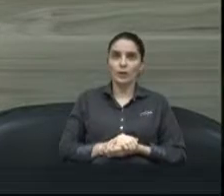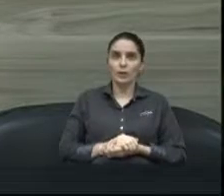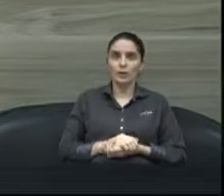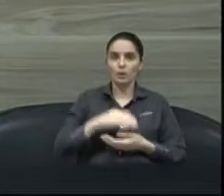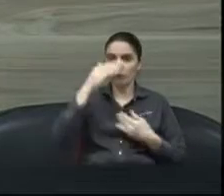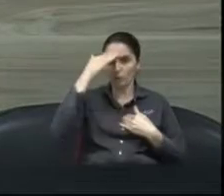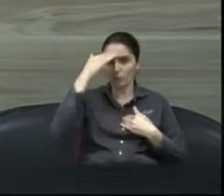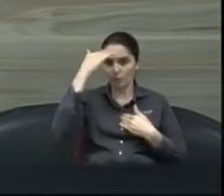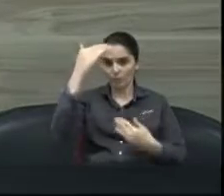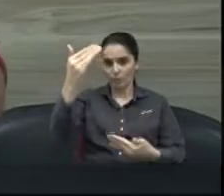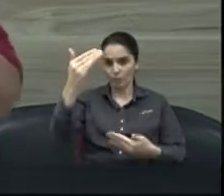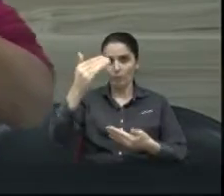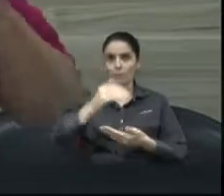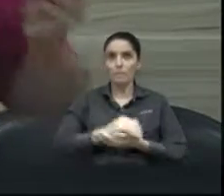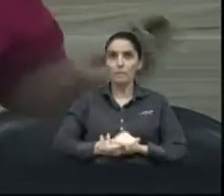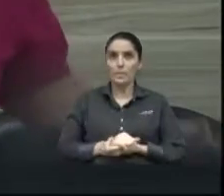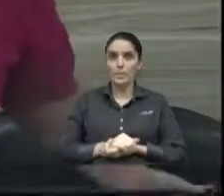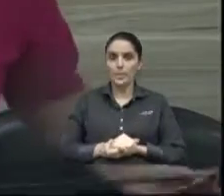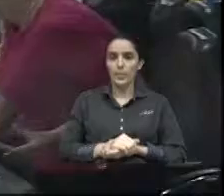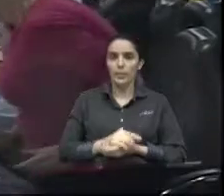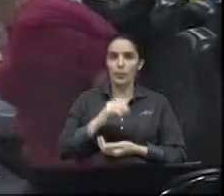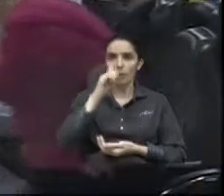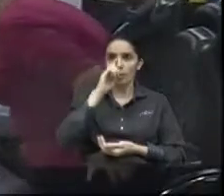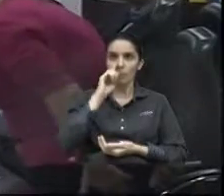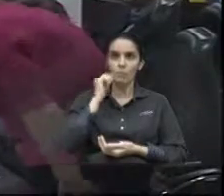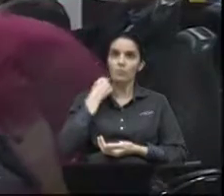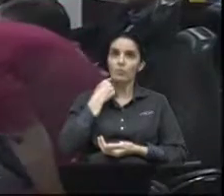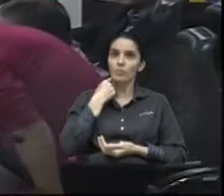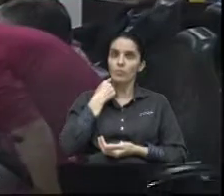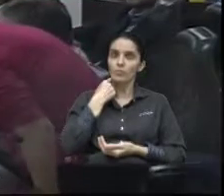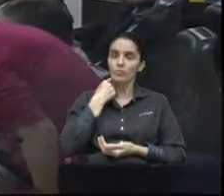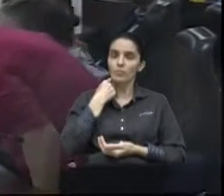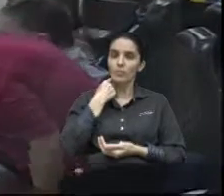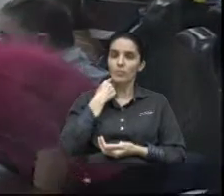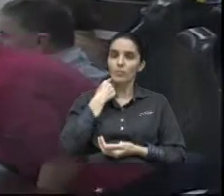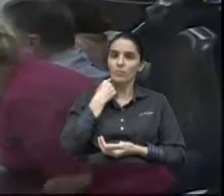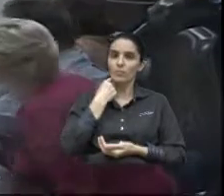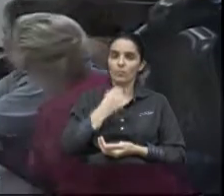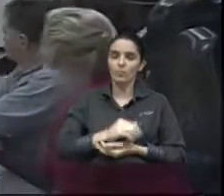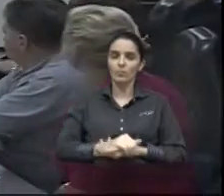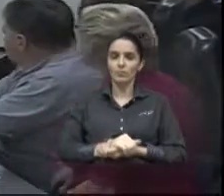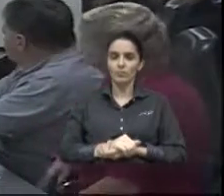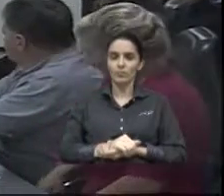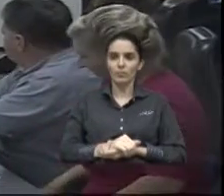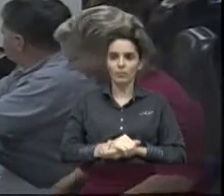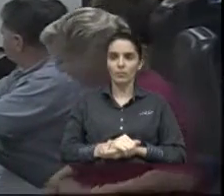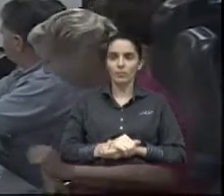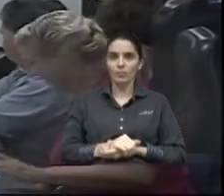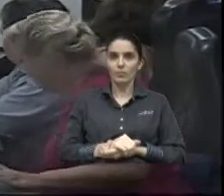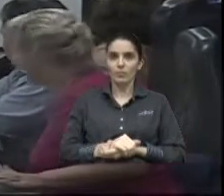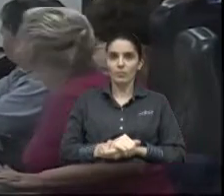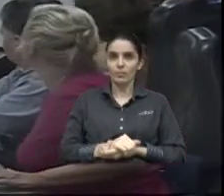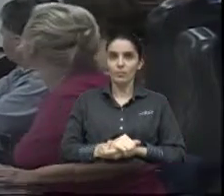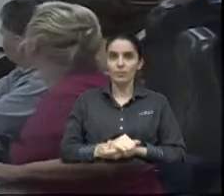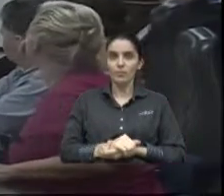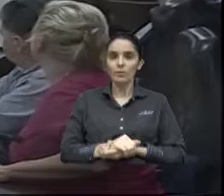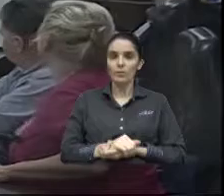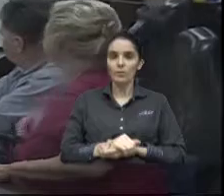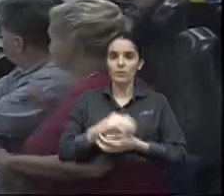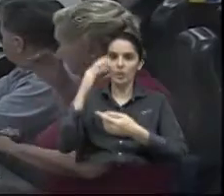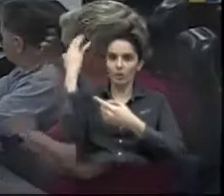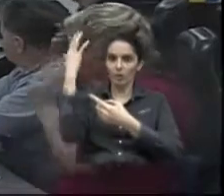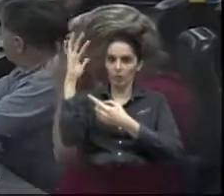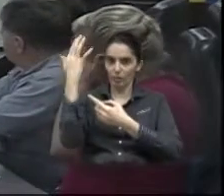Muito obrigado, senhor presidente. Desejo discutir, senhor presidente. Com a palavra, vereador Newton Santos. Quero parabenizar